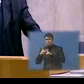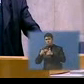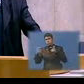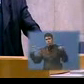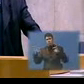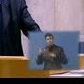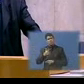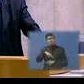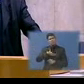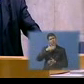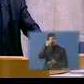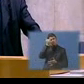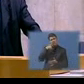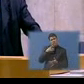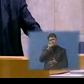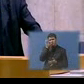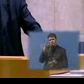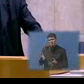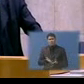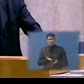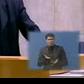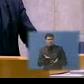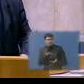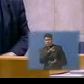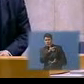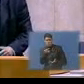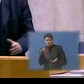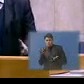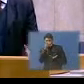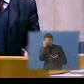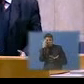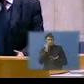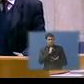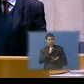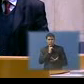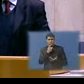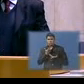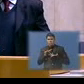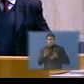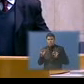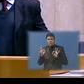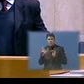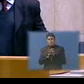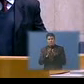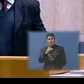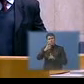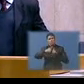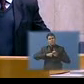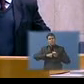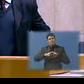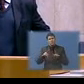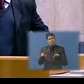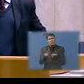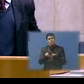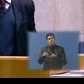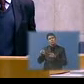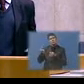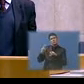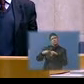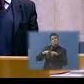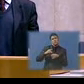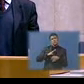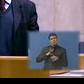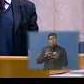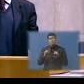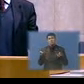É evidente que ninguém quer aqui uma situação de endividamento da cidade, muito pelo contrário, mas uma situação de equilíbrio.